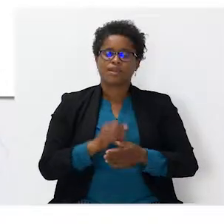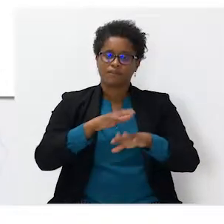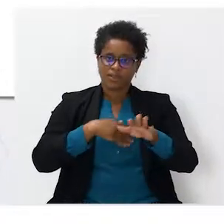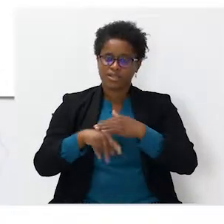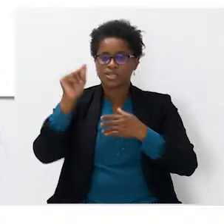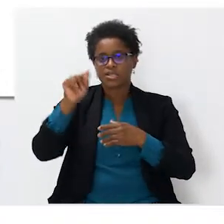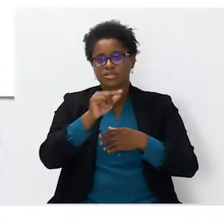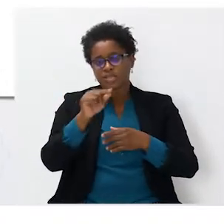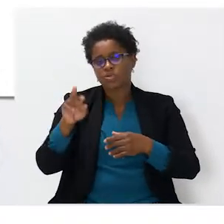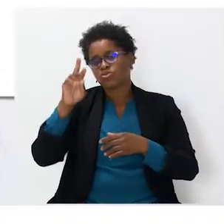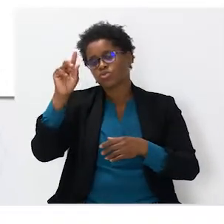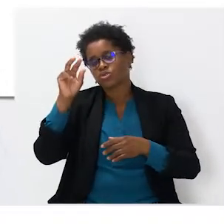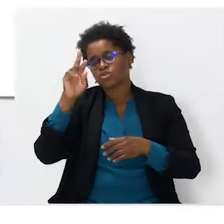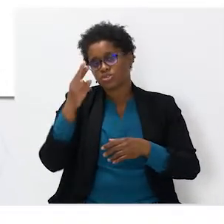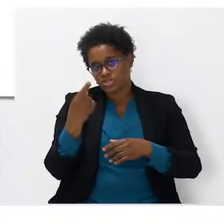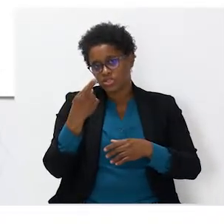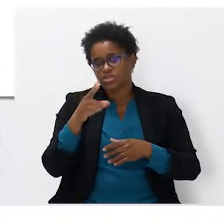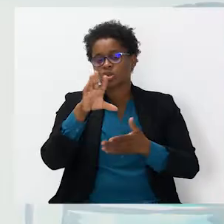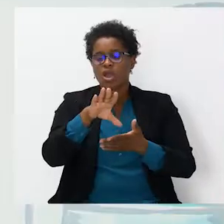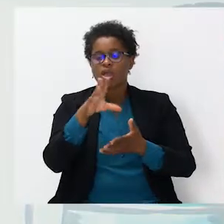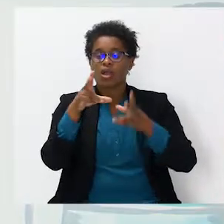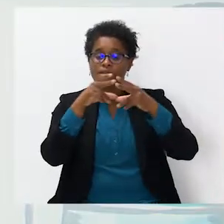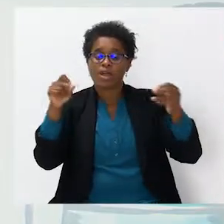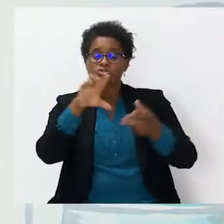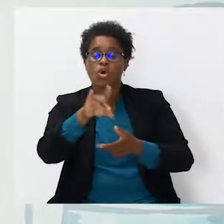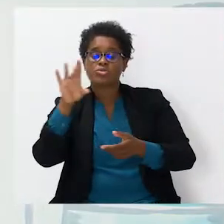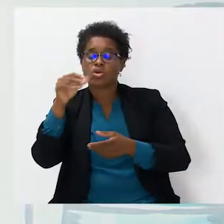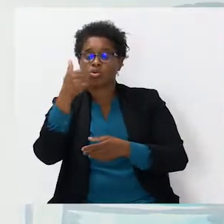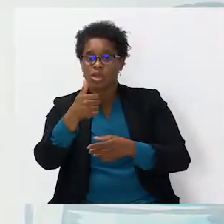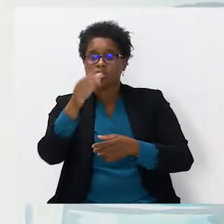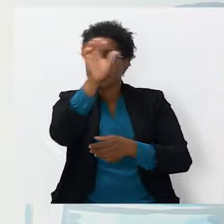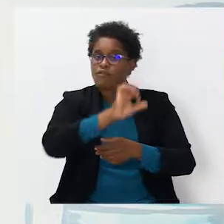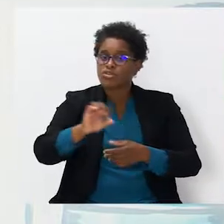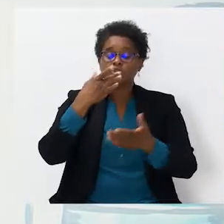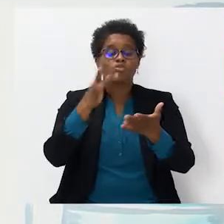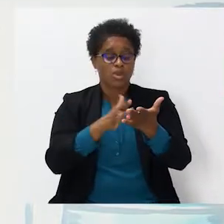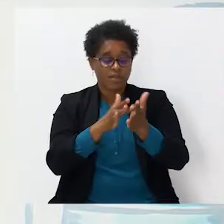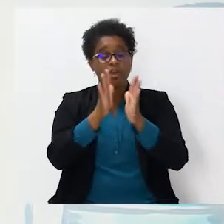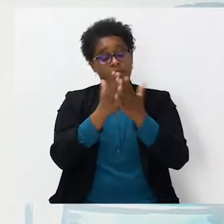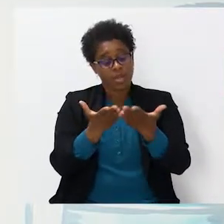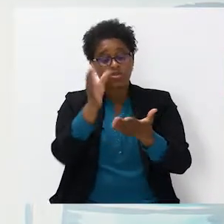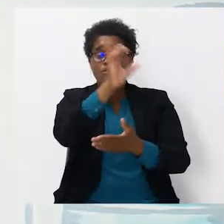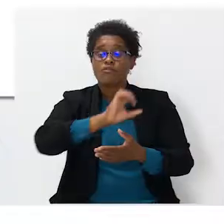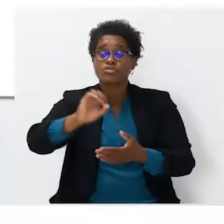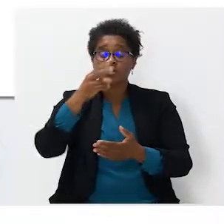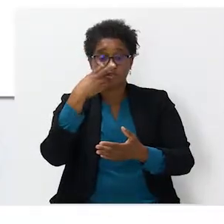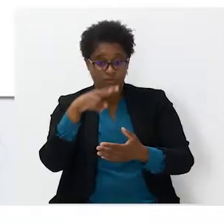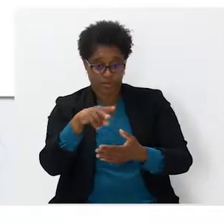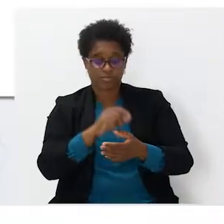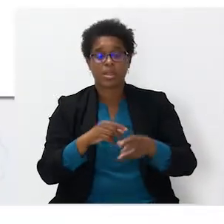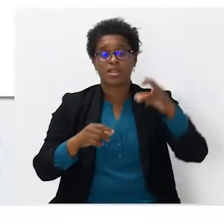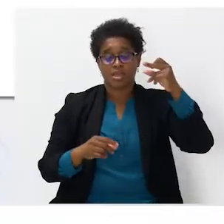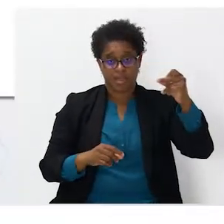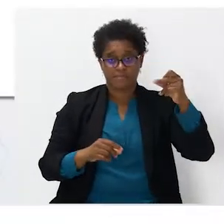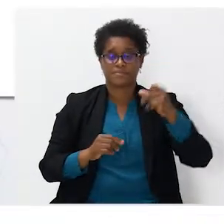Assinalem com X a opção correta. Vocês com o livro aberto, vocês vão seguindo. A linha